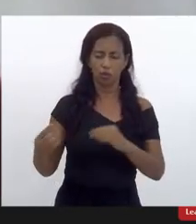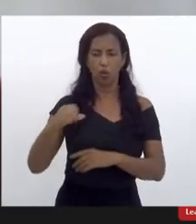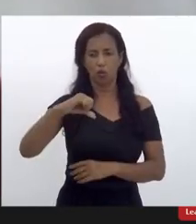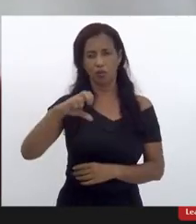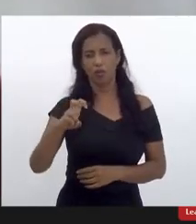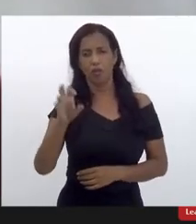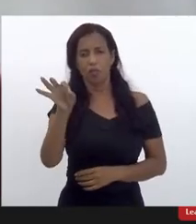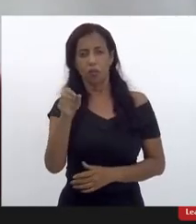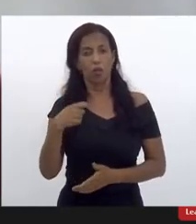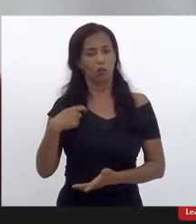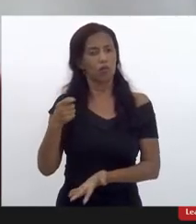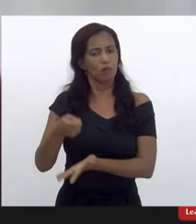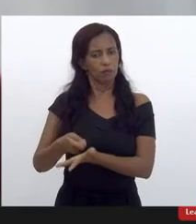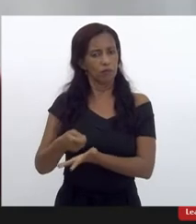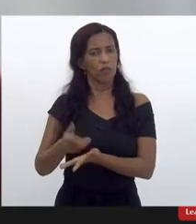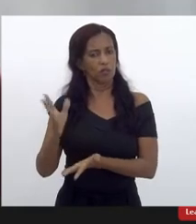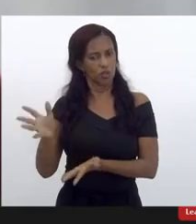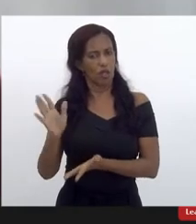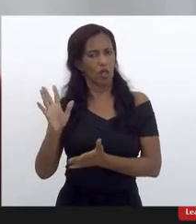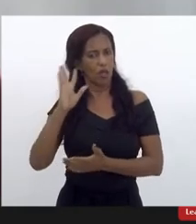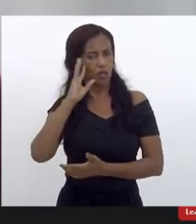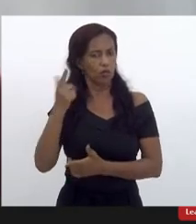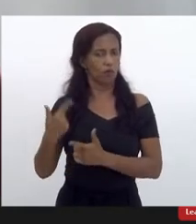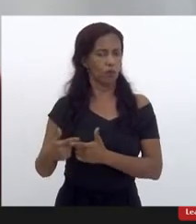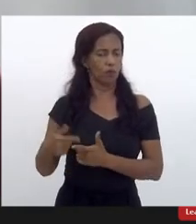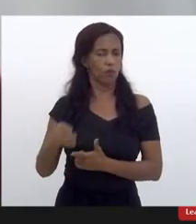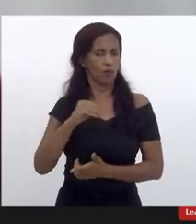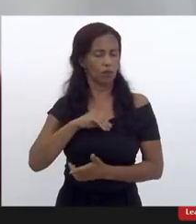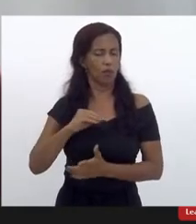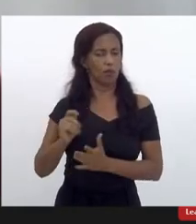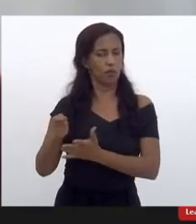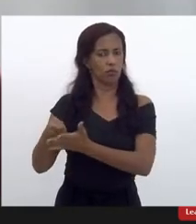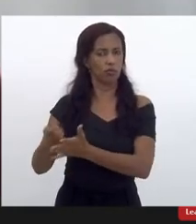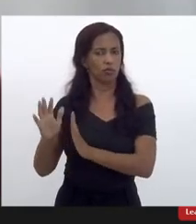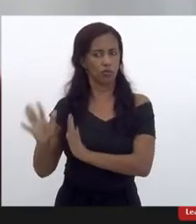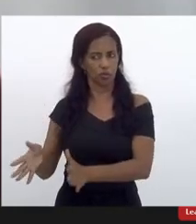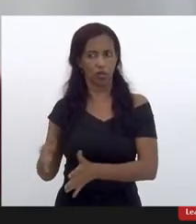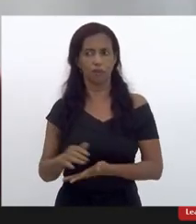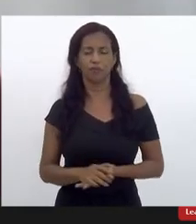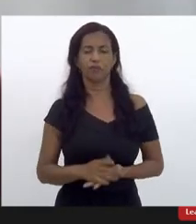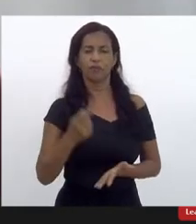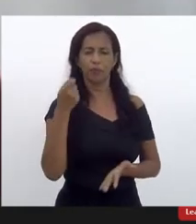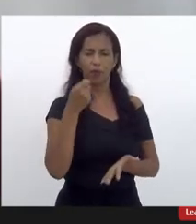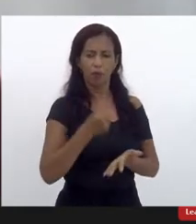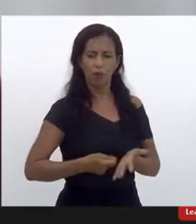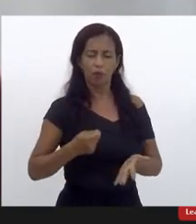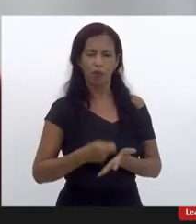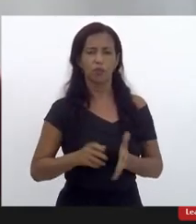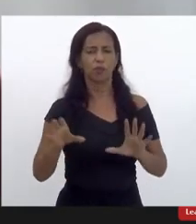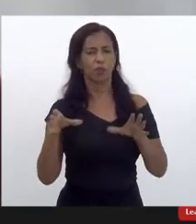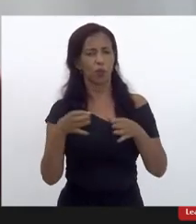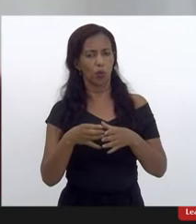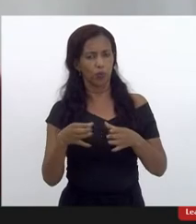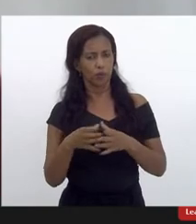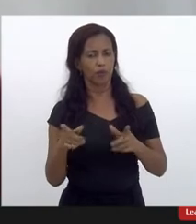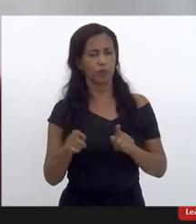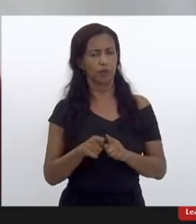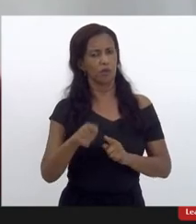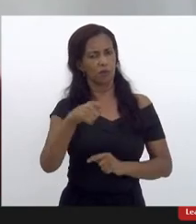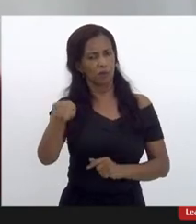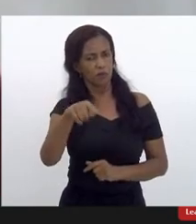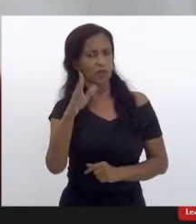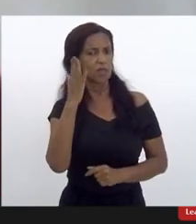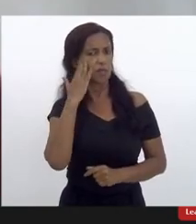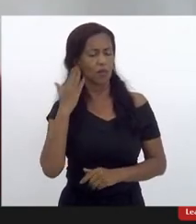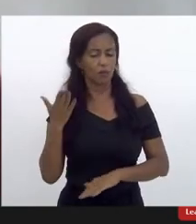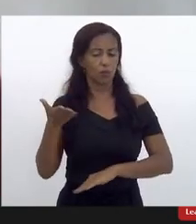95%. Eu garanto que já está resolvido. Isso era um problema também que estava aqui, foi uma luta da comissão, mas vocês sabem muito bem que quando